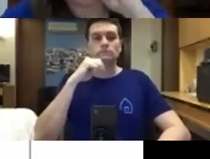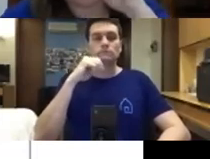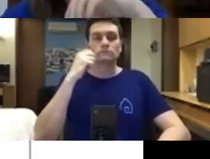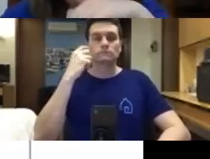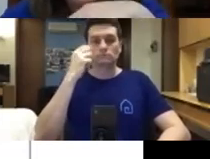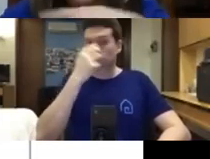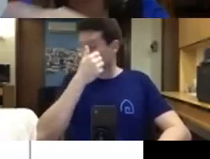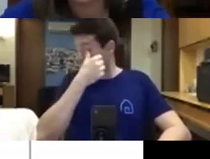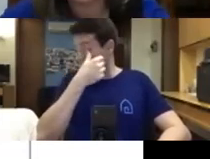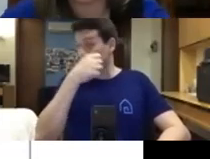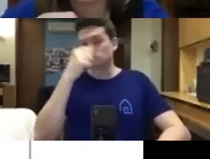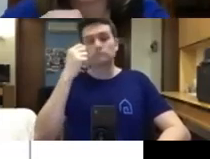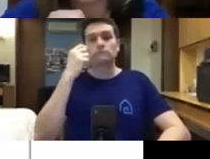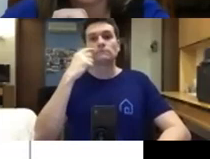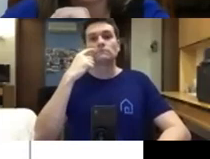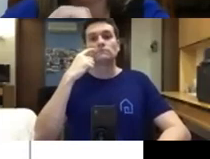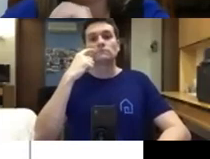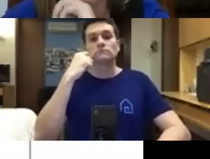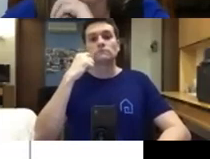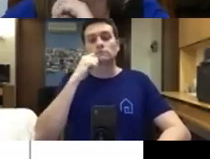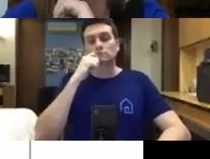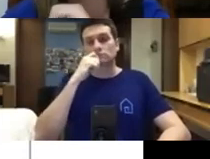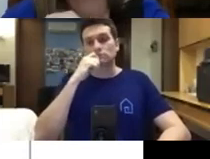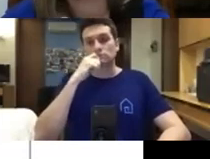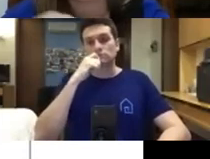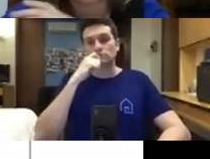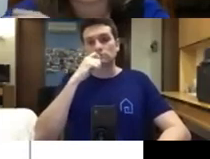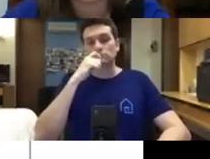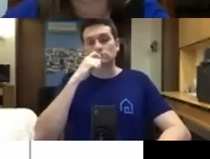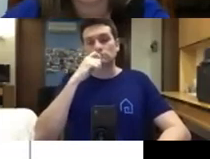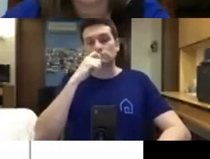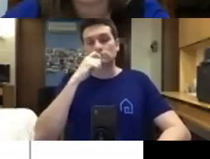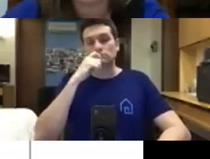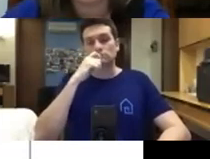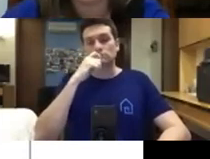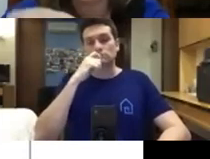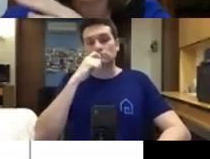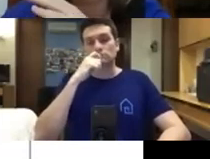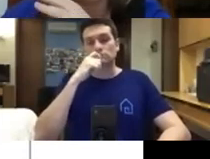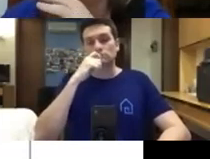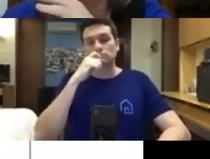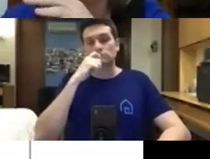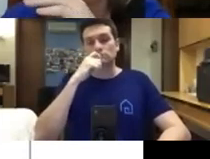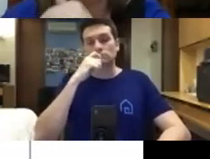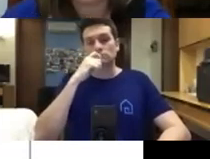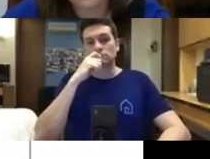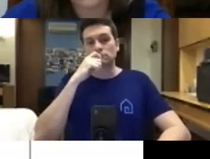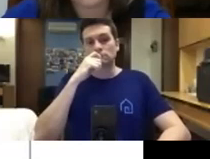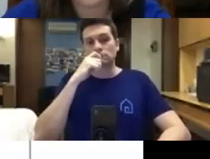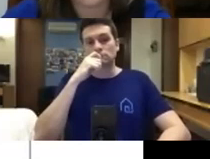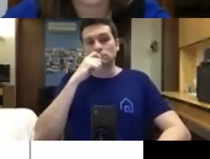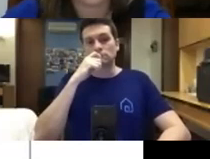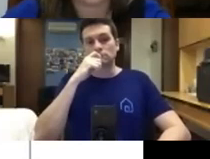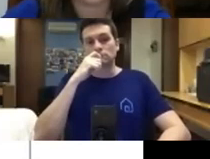poliméricas, elas vão derreter com o aumento de temperatura e vão criar caminhos para que a água consiga sair. Então,